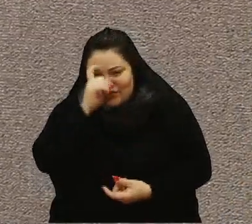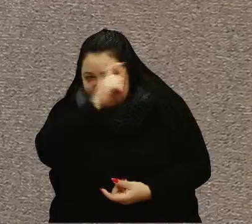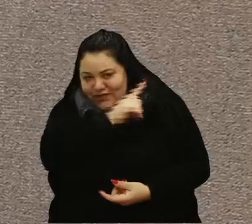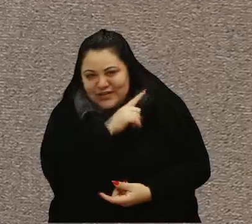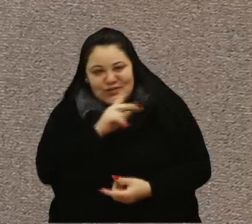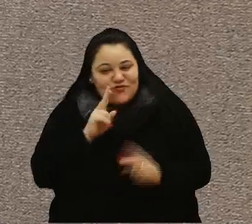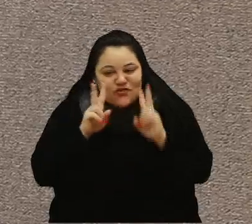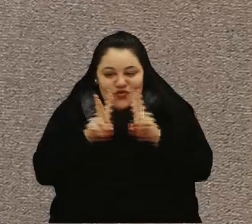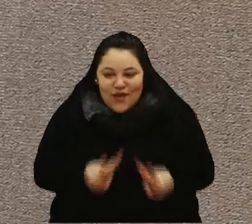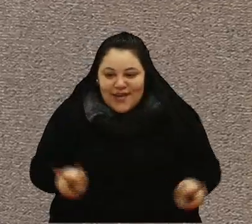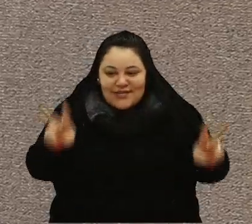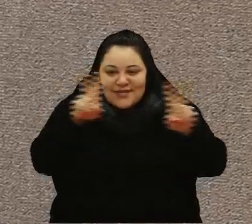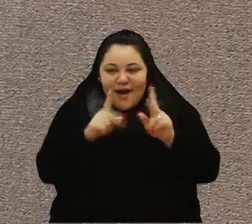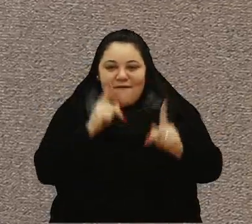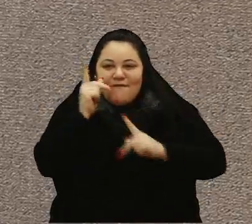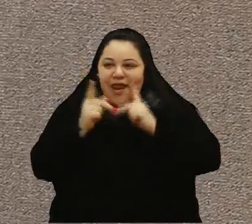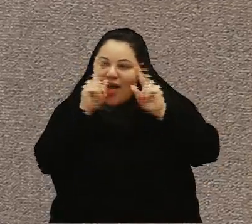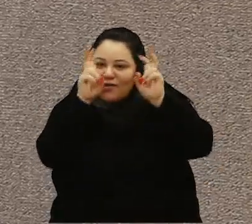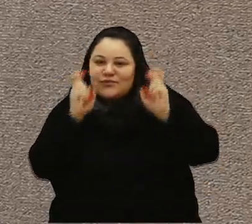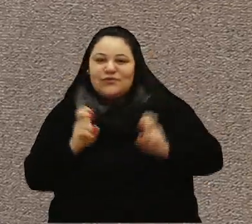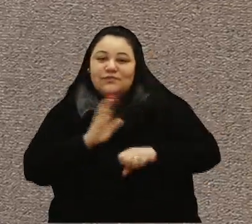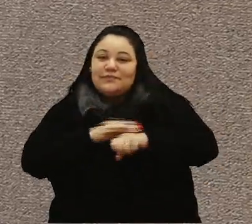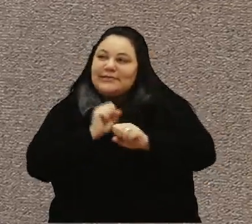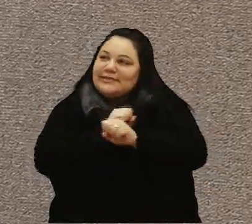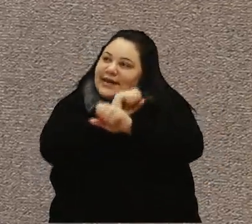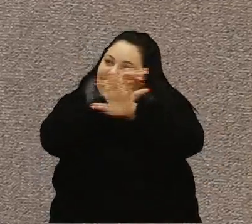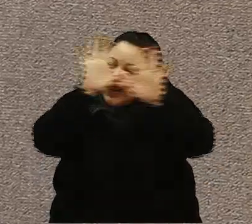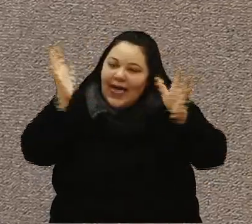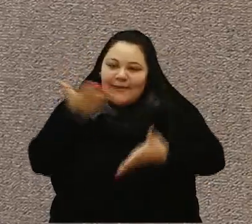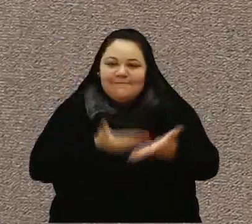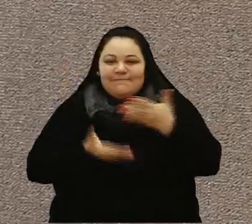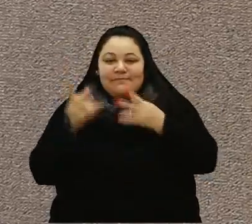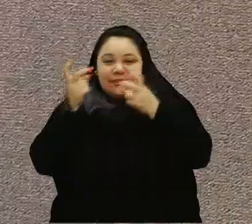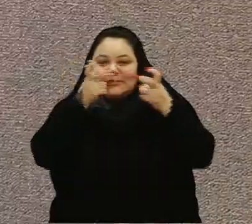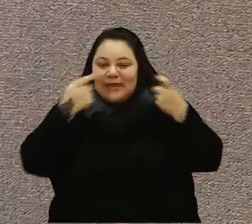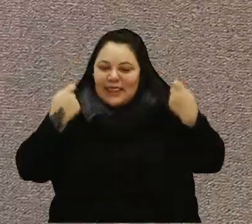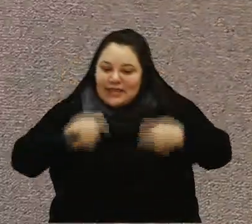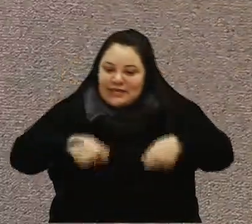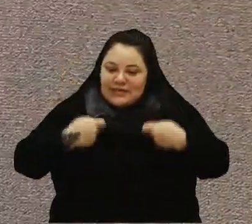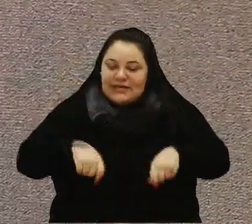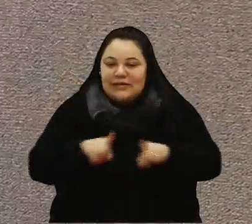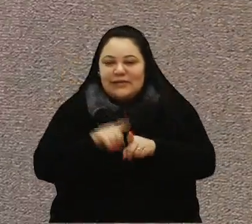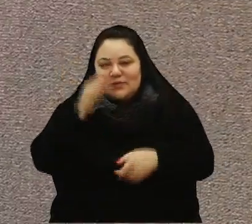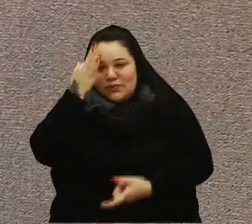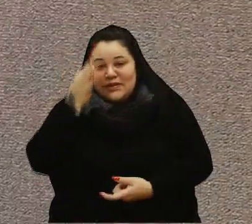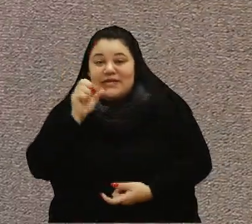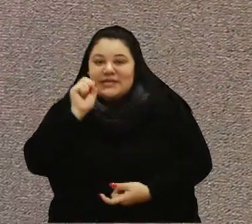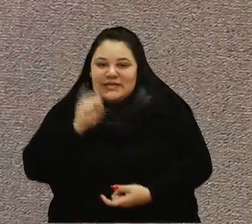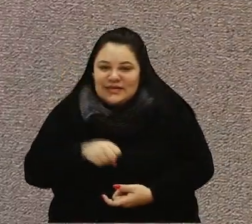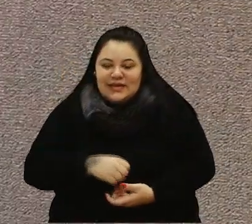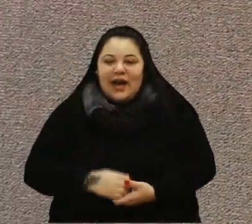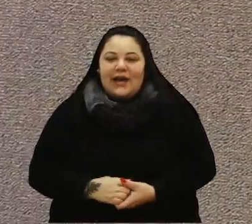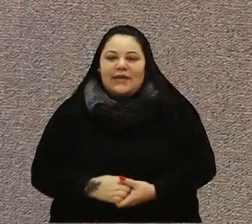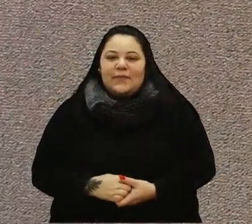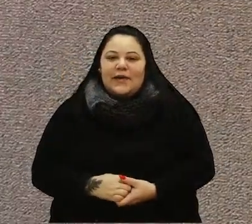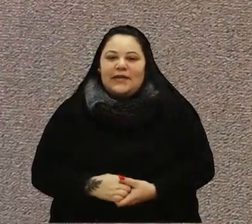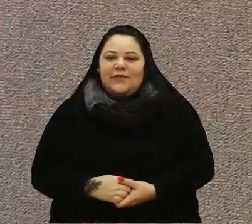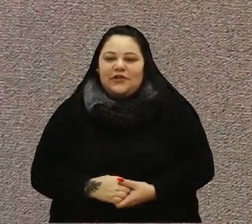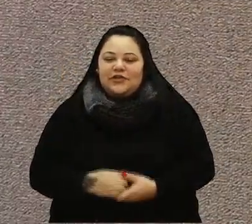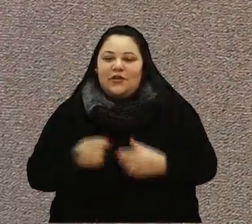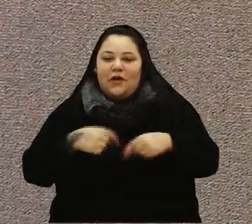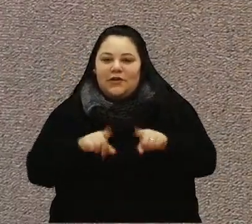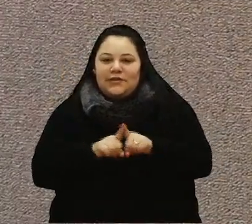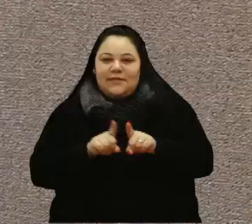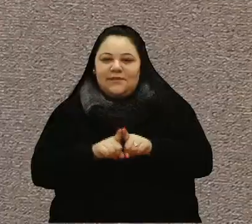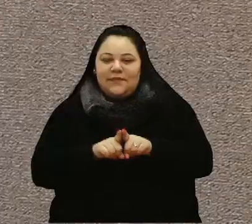isso e de falar sobre isso com mais clareza, e de perceber dessas necessidades e de entender que sim, nós vamos envelhecer, e com o envelhecimento